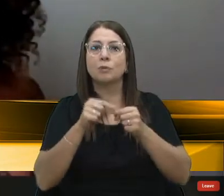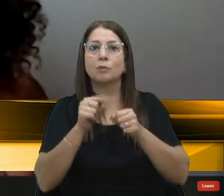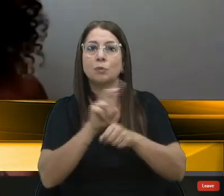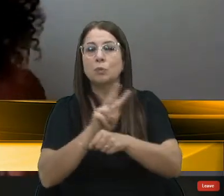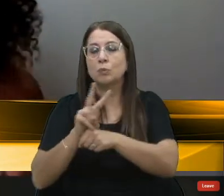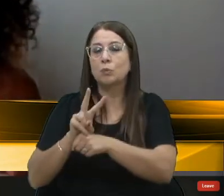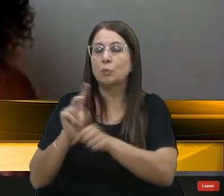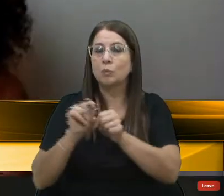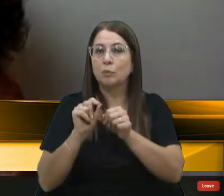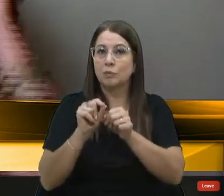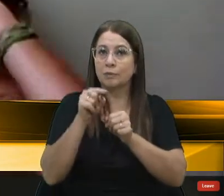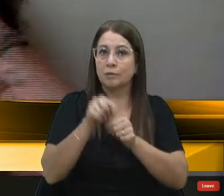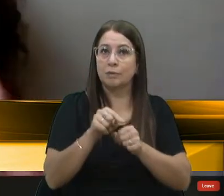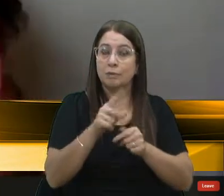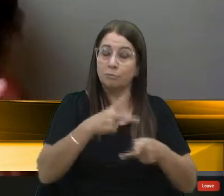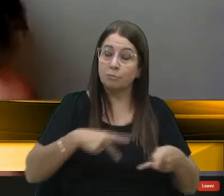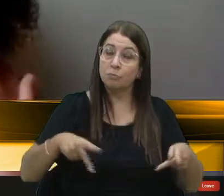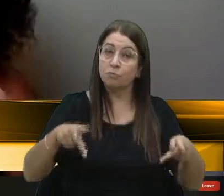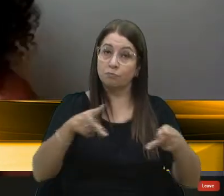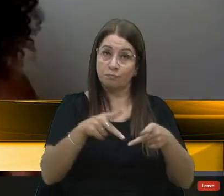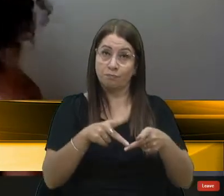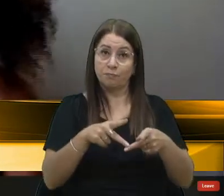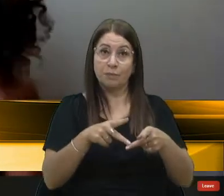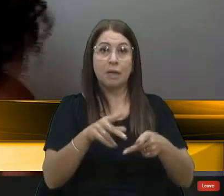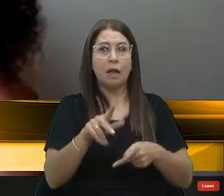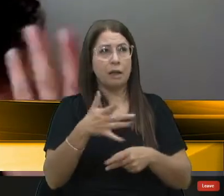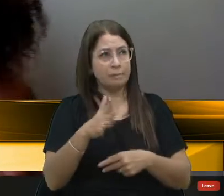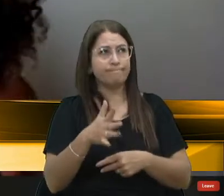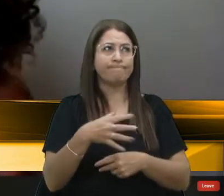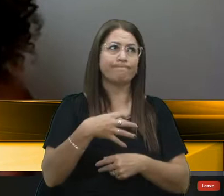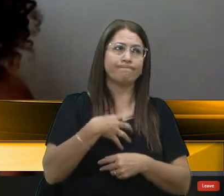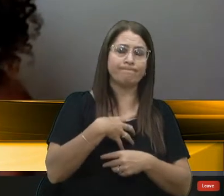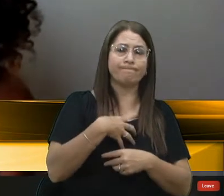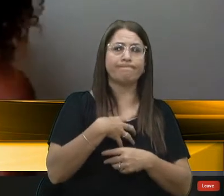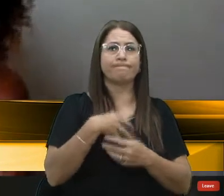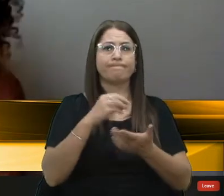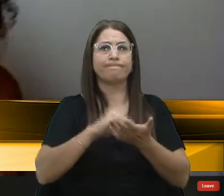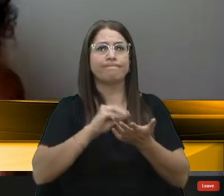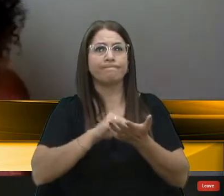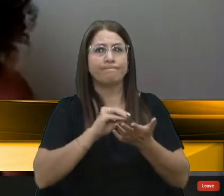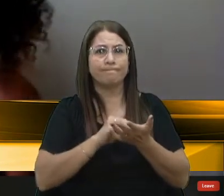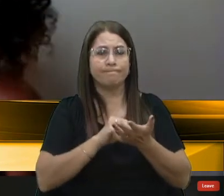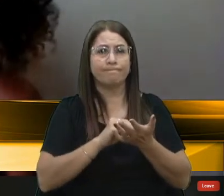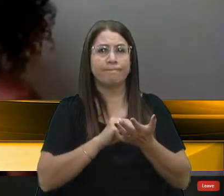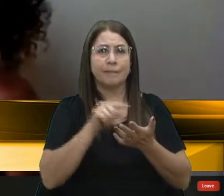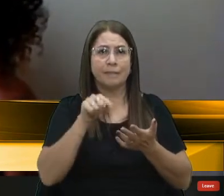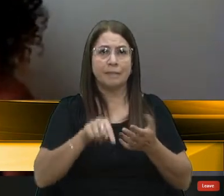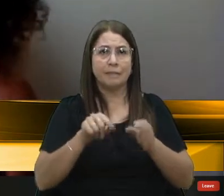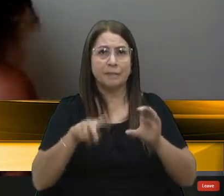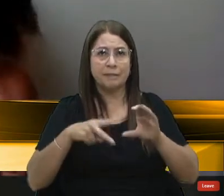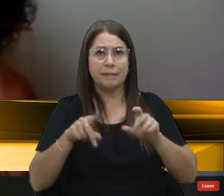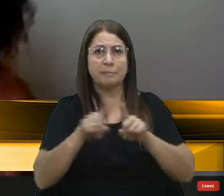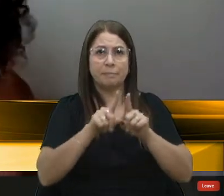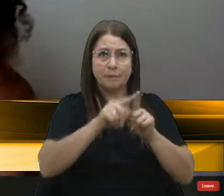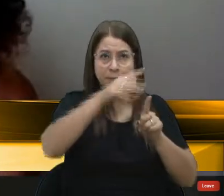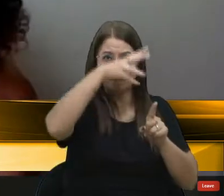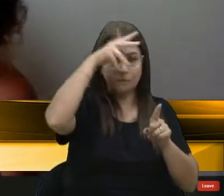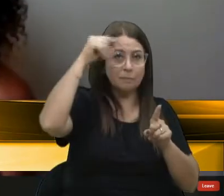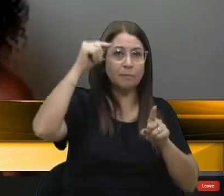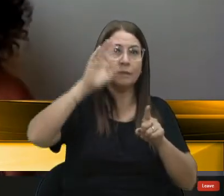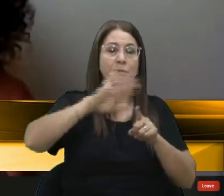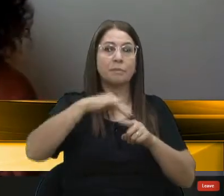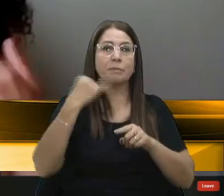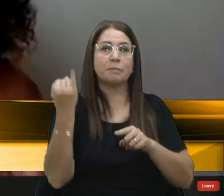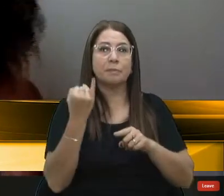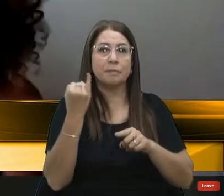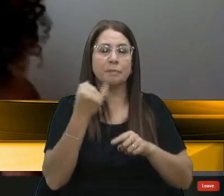que devem ser tomadas pela população. Às vezes eu sinto um pouco de falta disso da nossa parte, da parte da prefeitura. Para além da importância